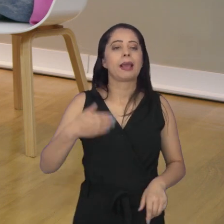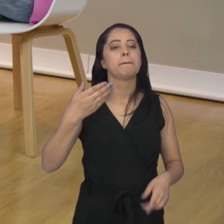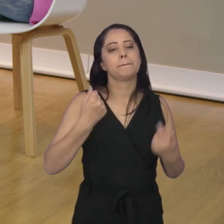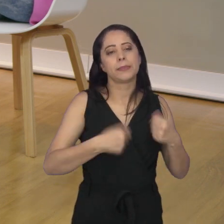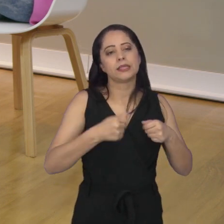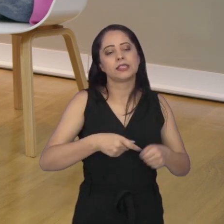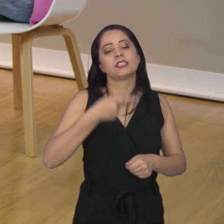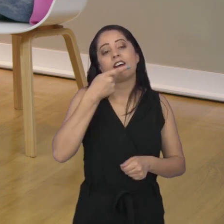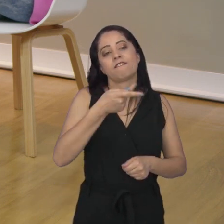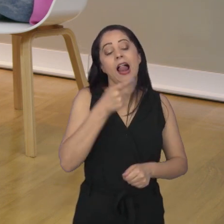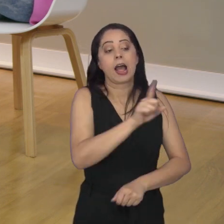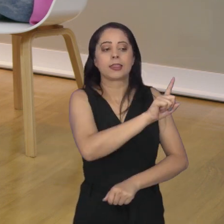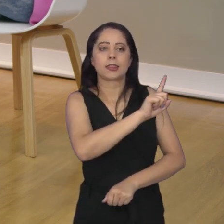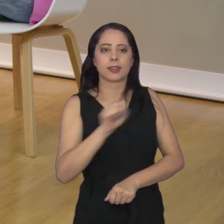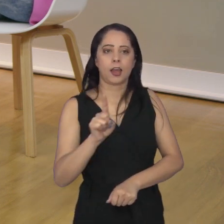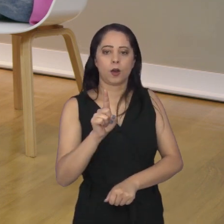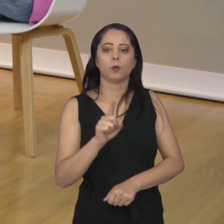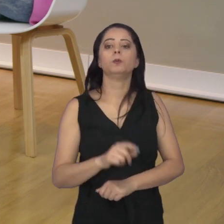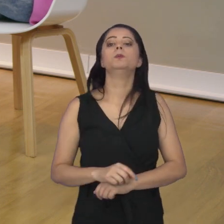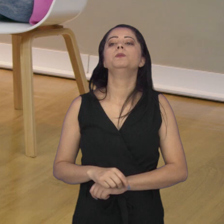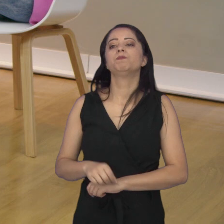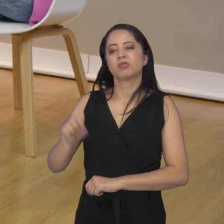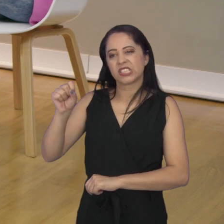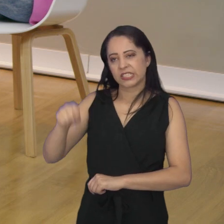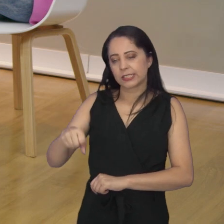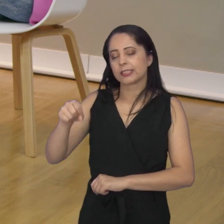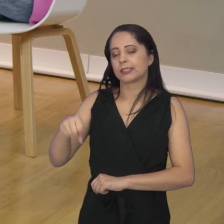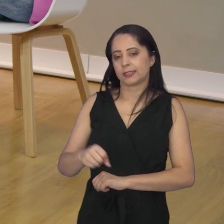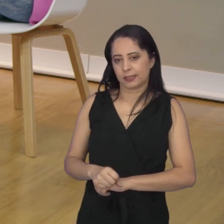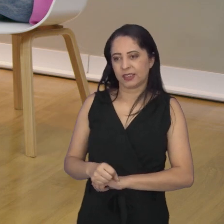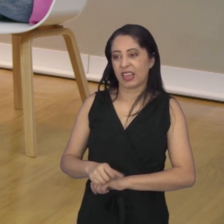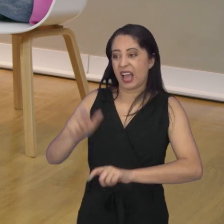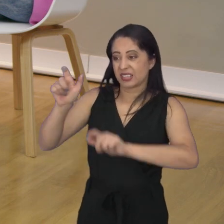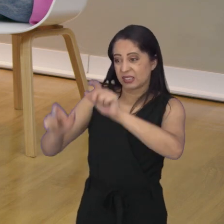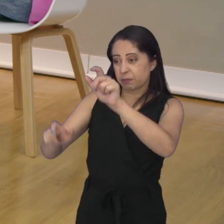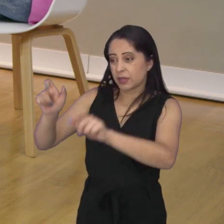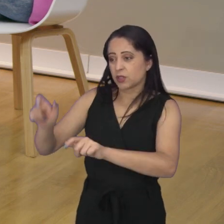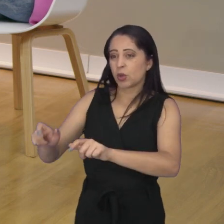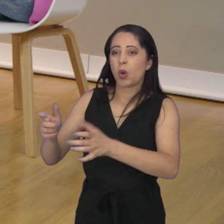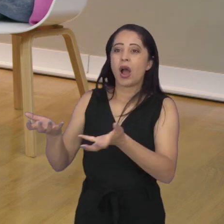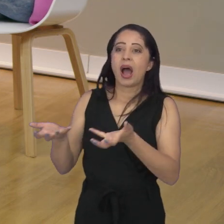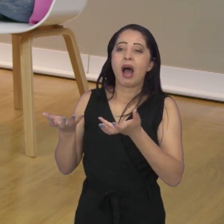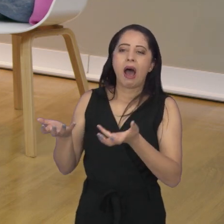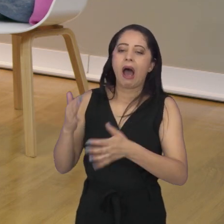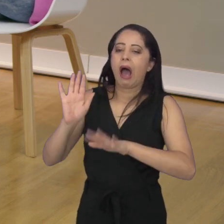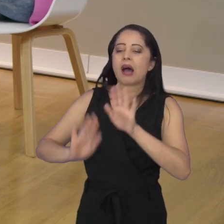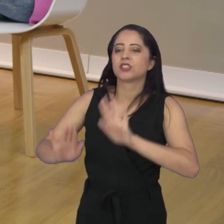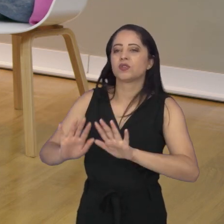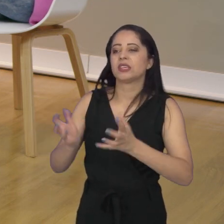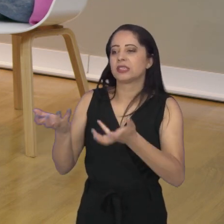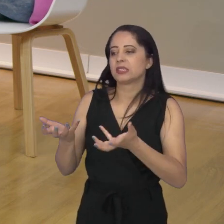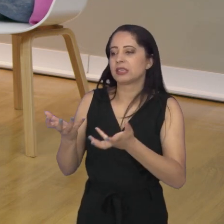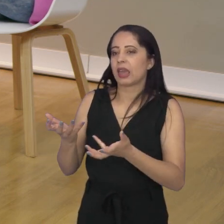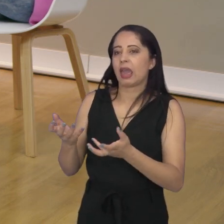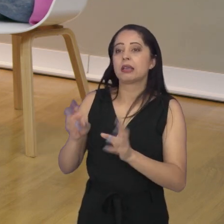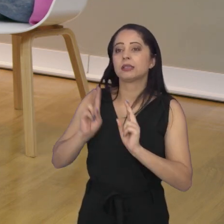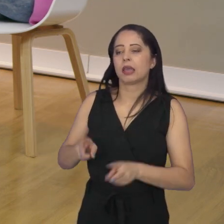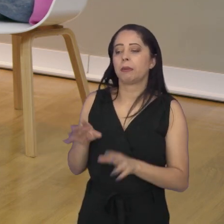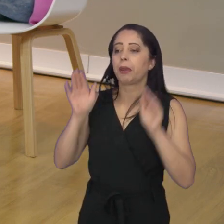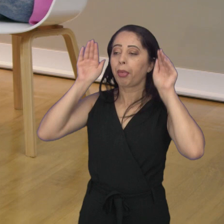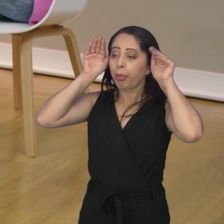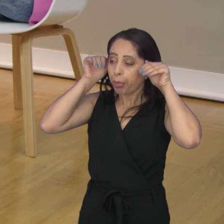Com certeza. Isso daí é um problema que muitas pessoas ainda têm, que é o problema de ser solícito o tempo inteiro Uhum. e